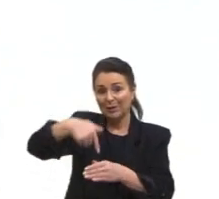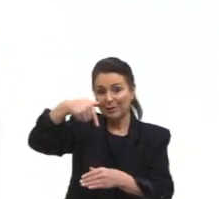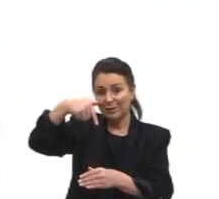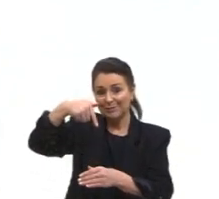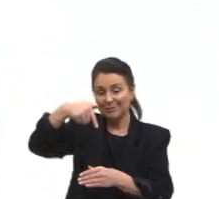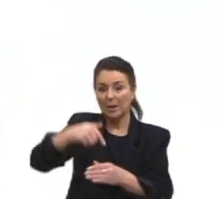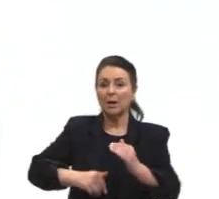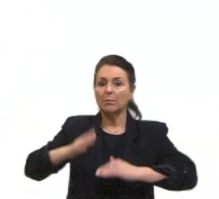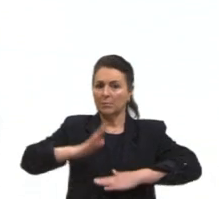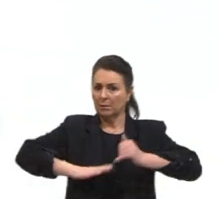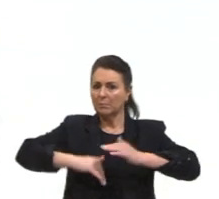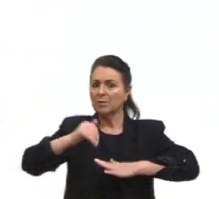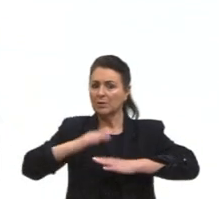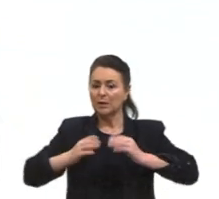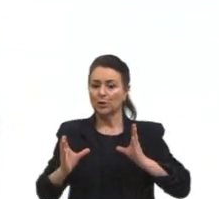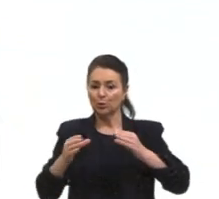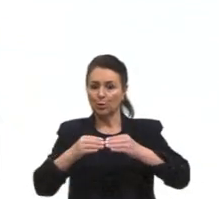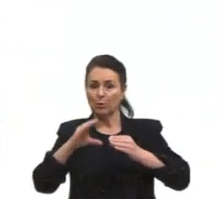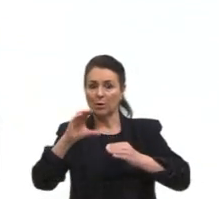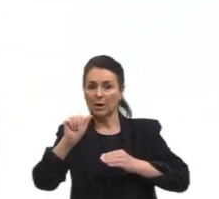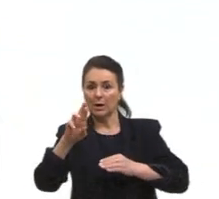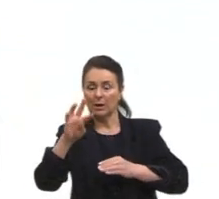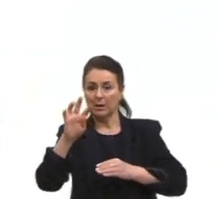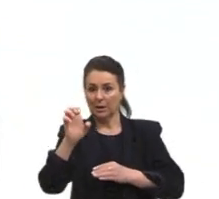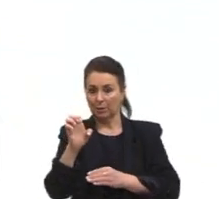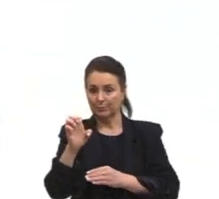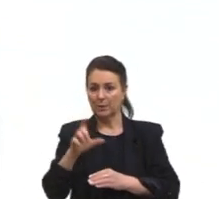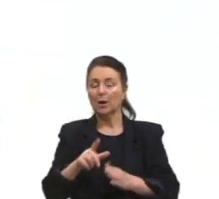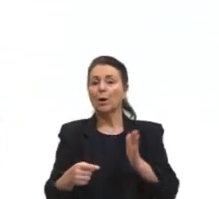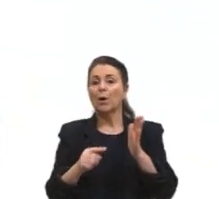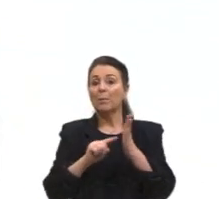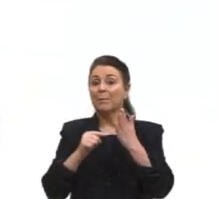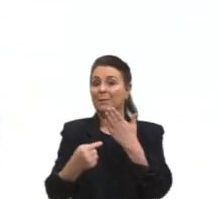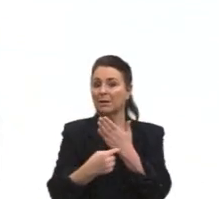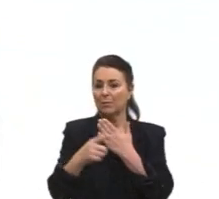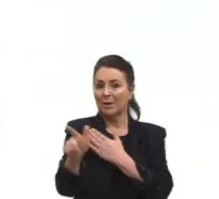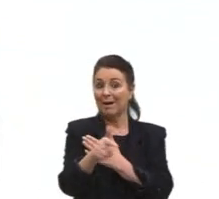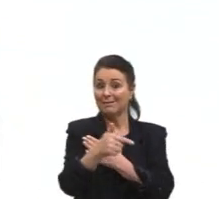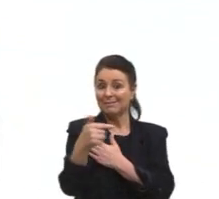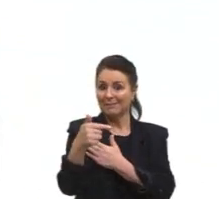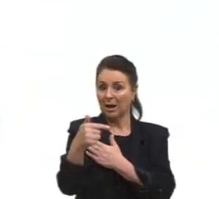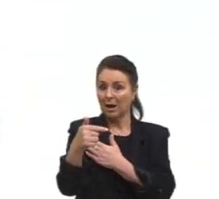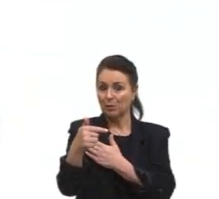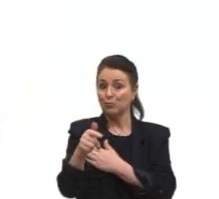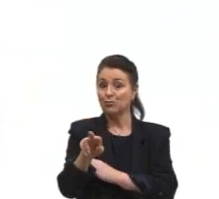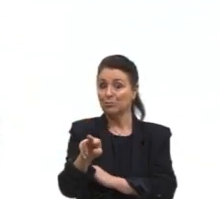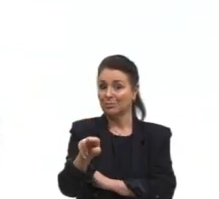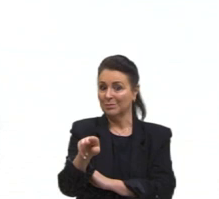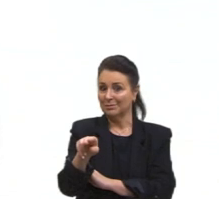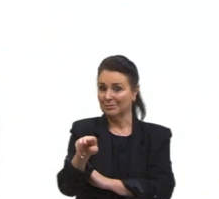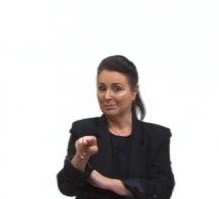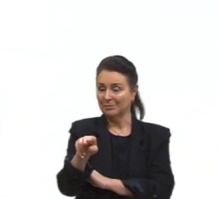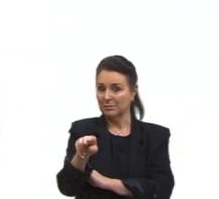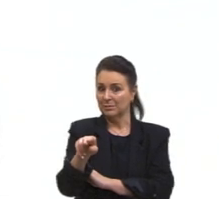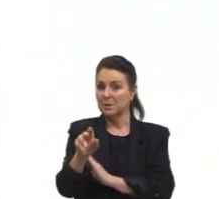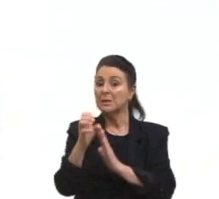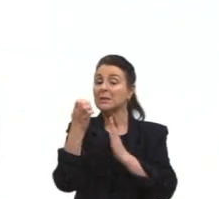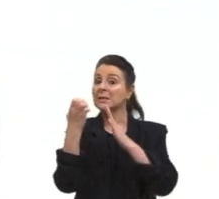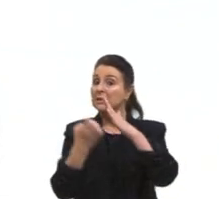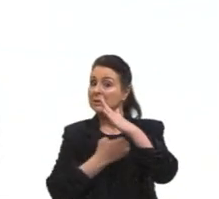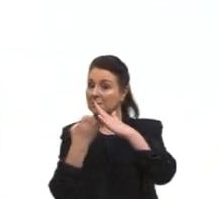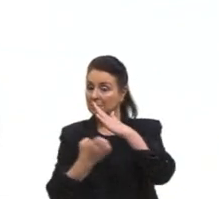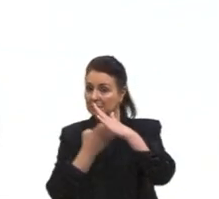praticar esse cartão dizer olha acetil irmãs não nessas empresas aqui que são chamadas não estão